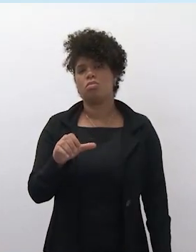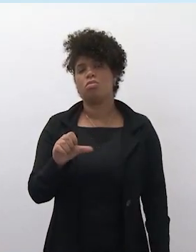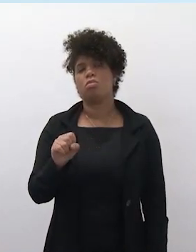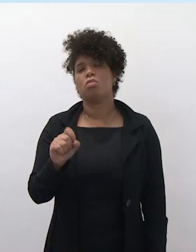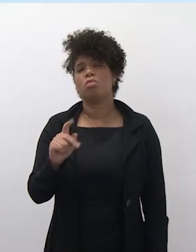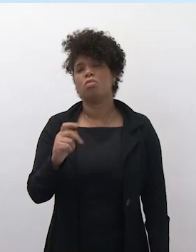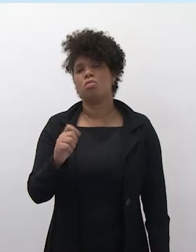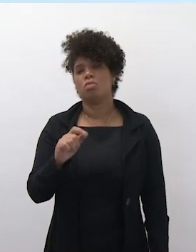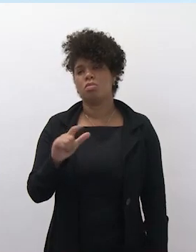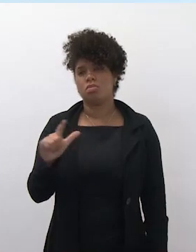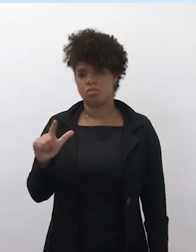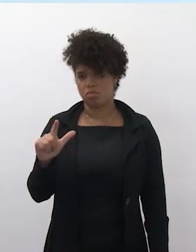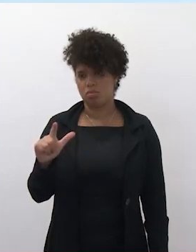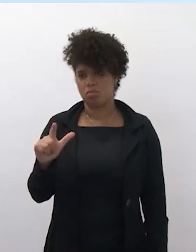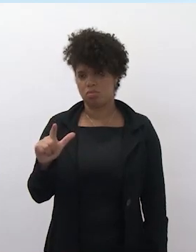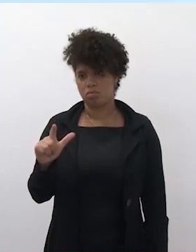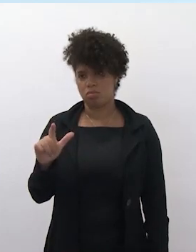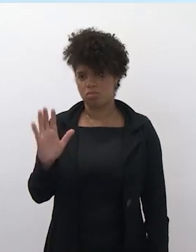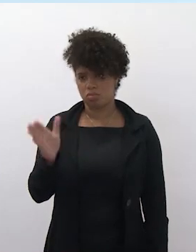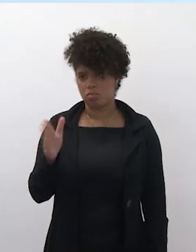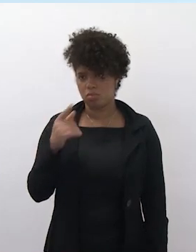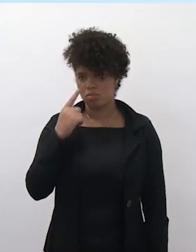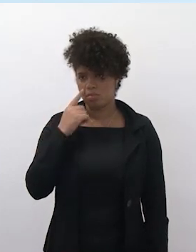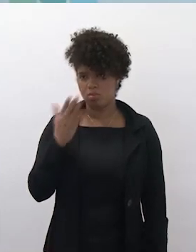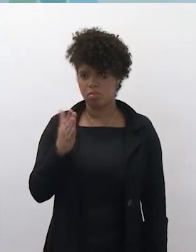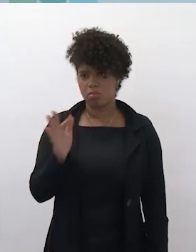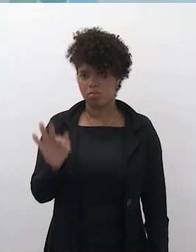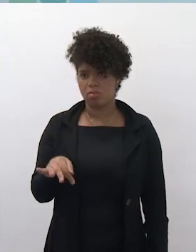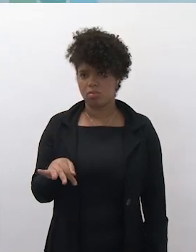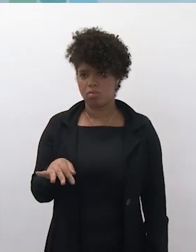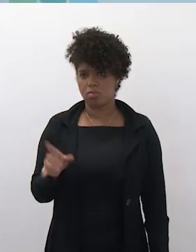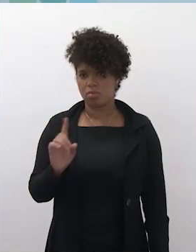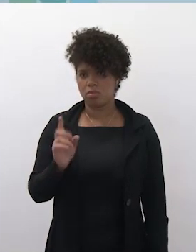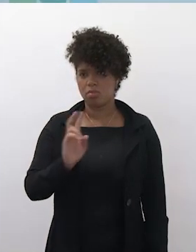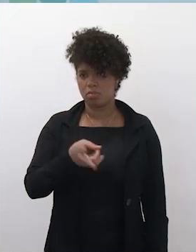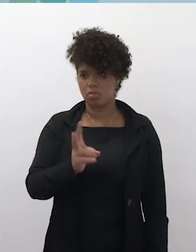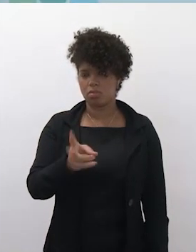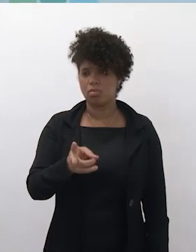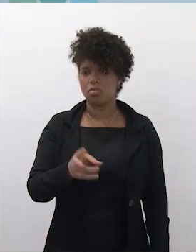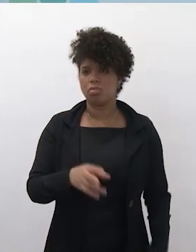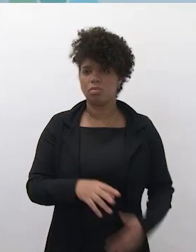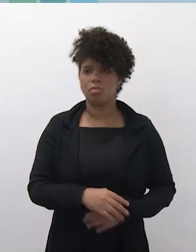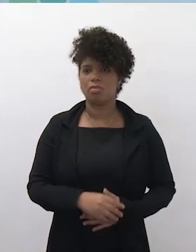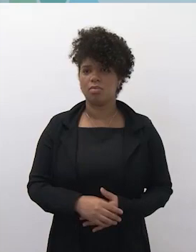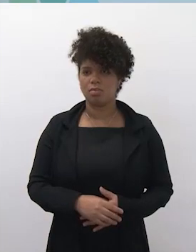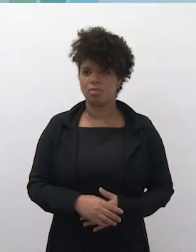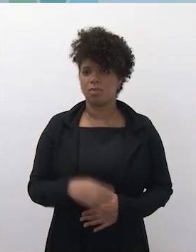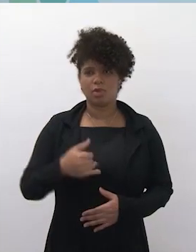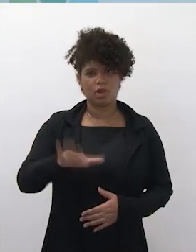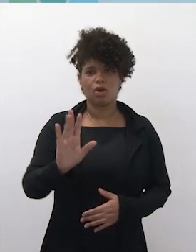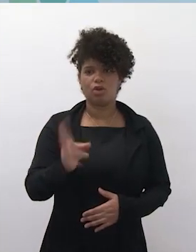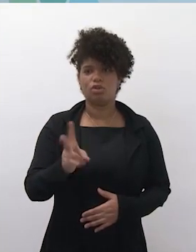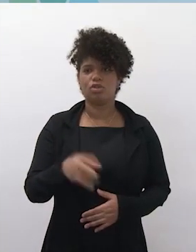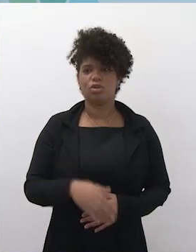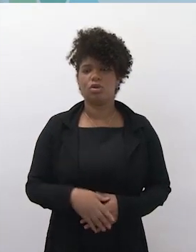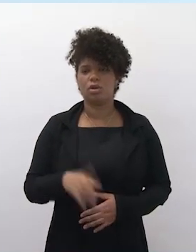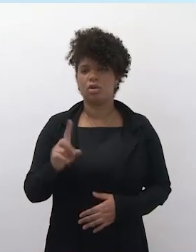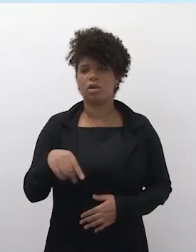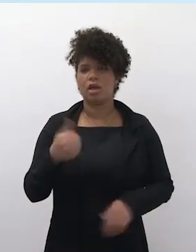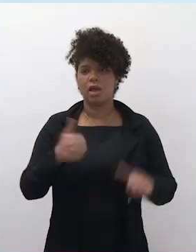uma... Já está encerrando a aula? Não. Ah, tá. Então a análise que